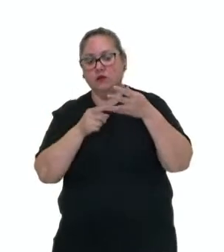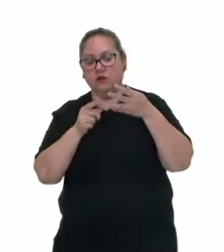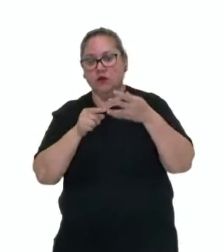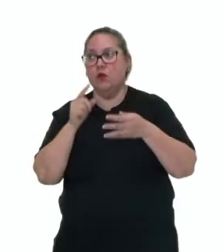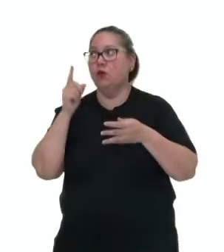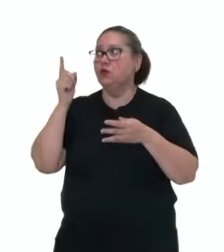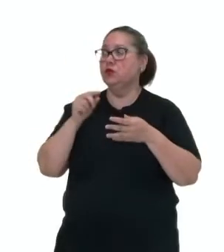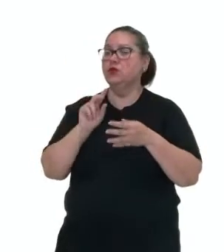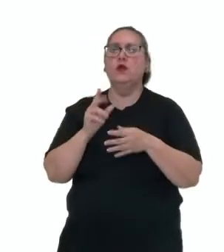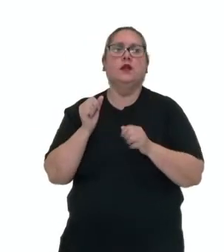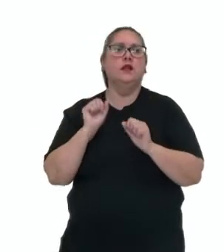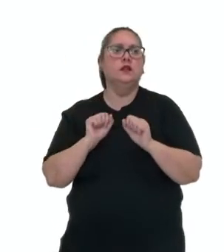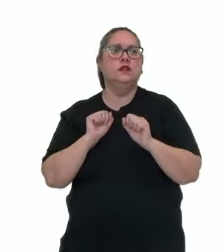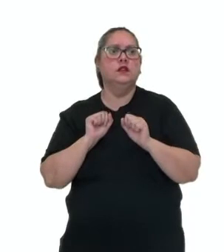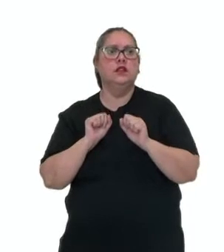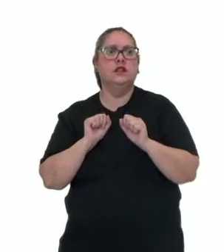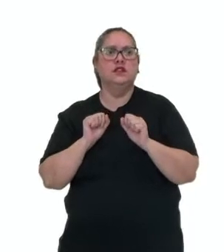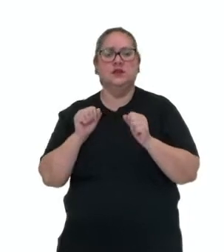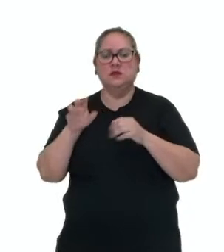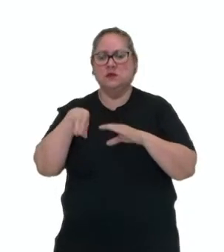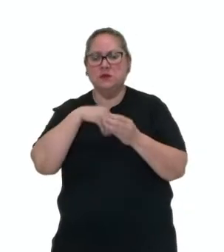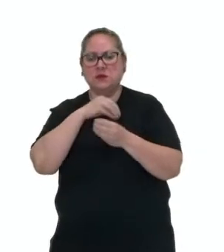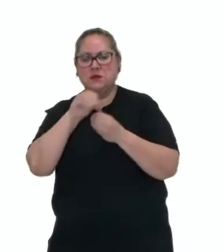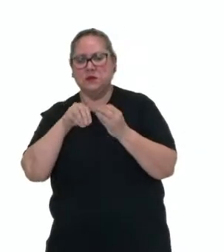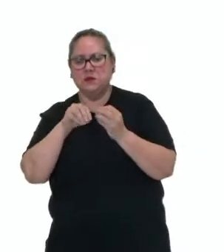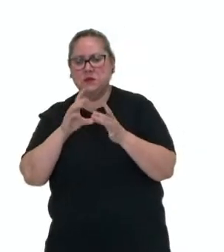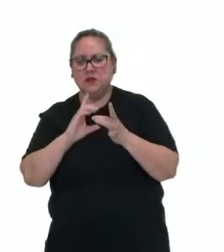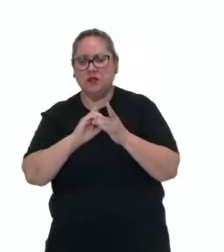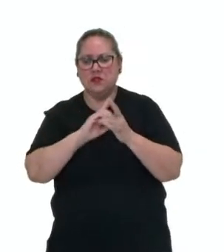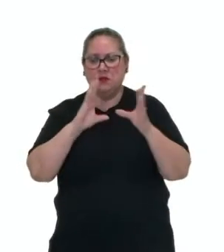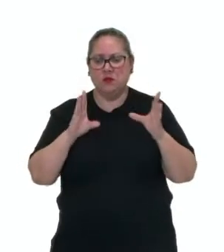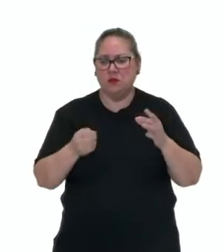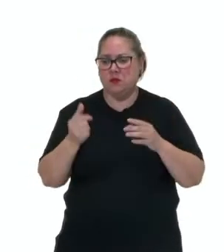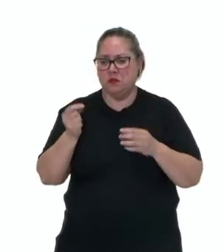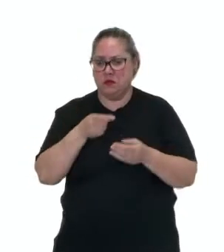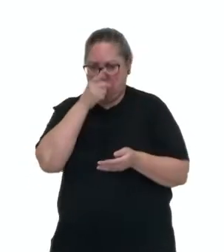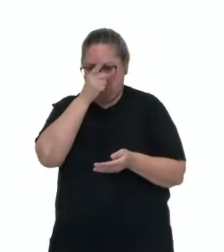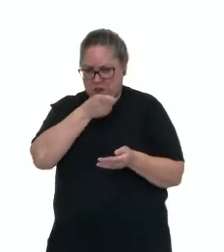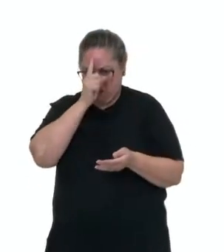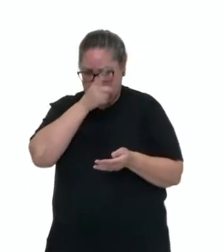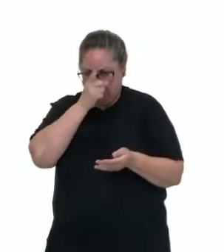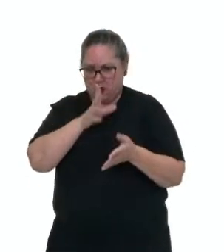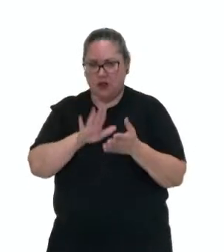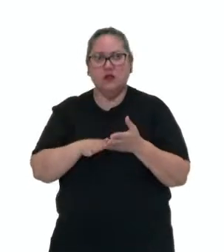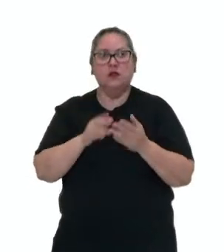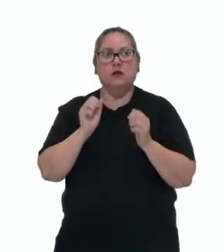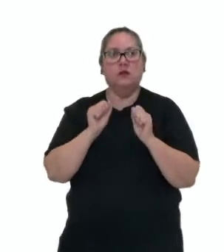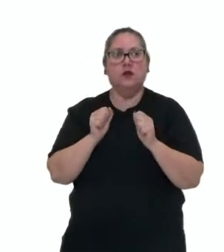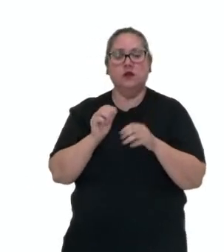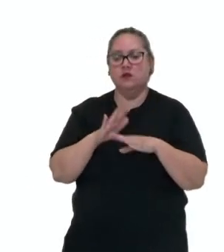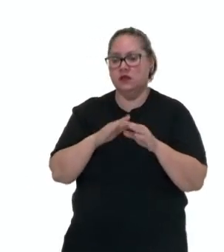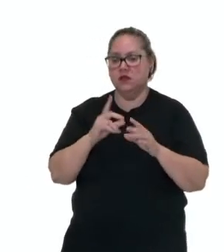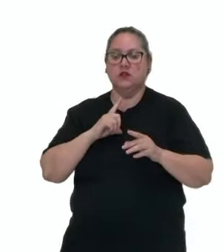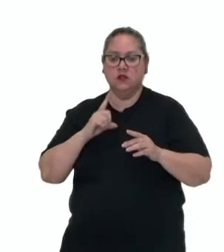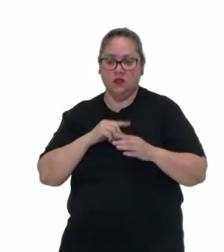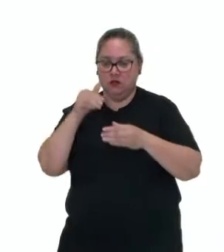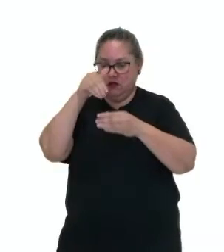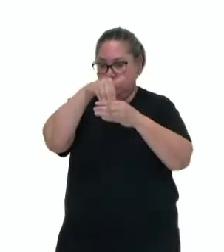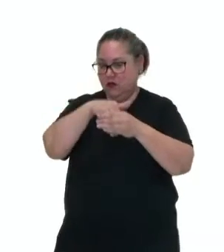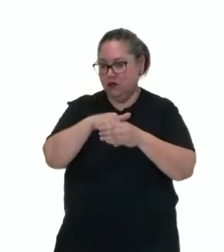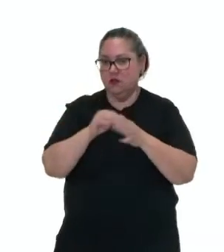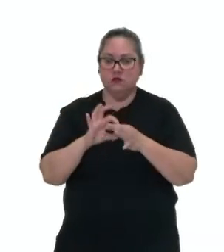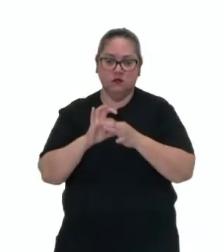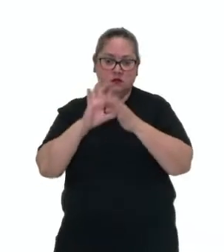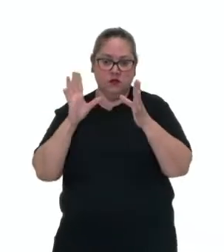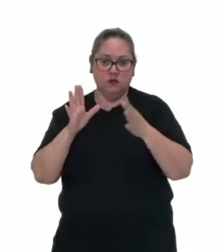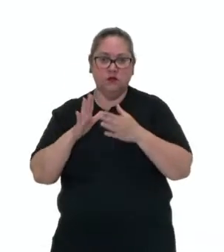híbridos que mesclam um pouco da democracia com um pouco dos regimes autoritários, onde por mais que hajam eleições